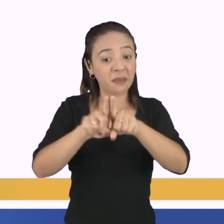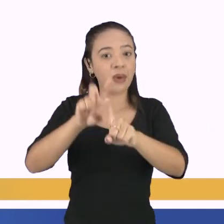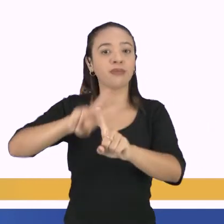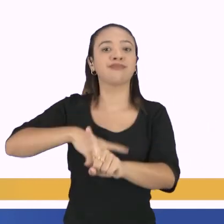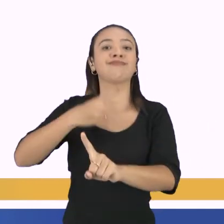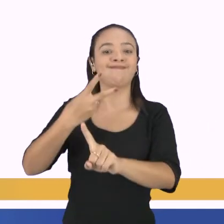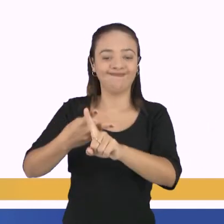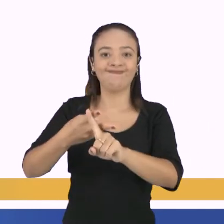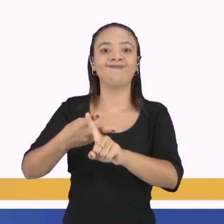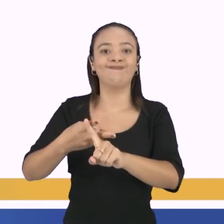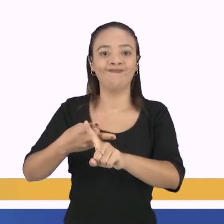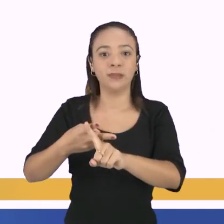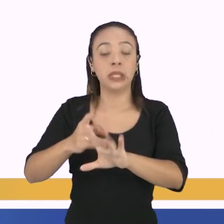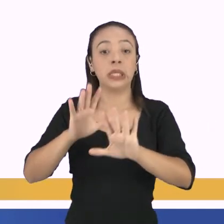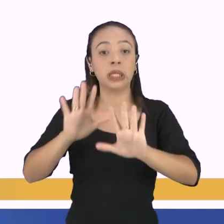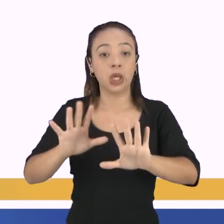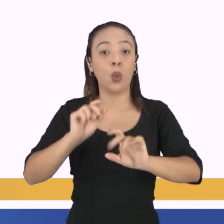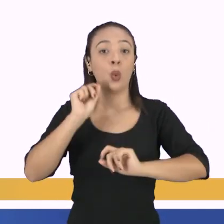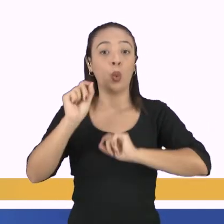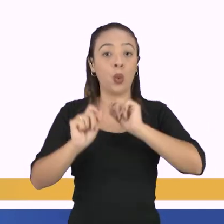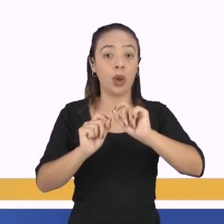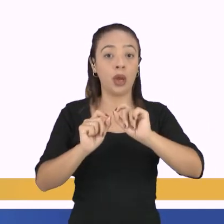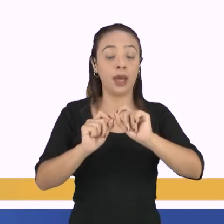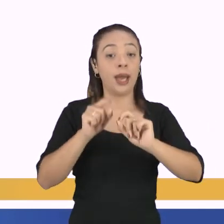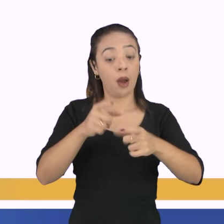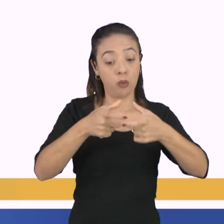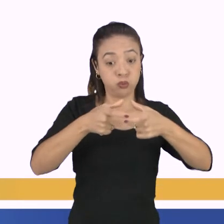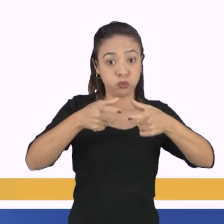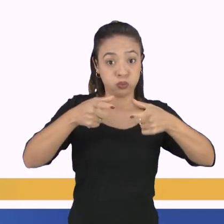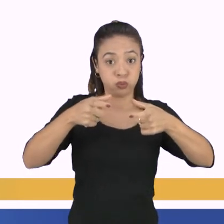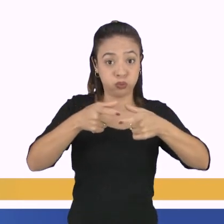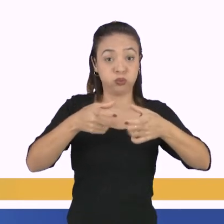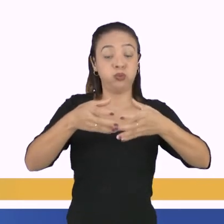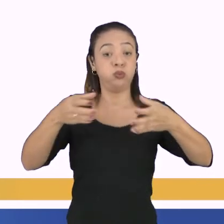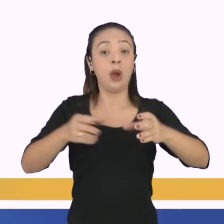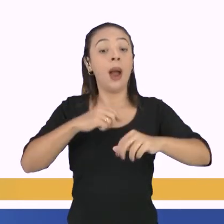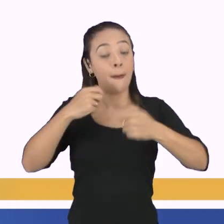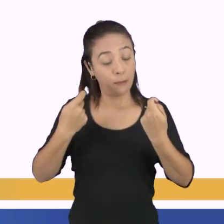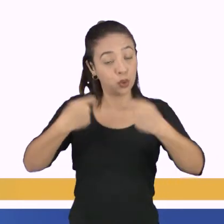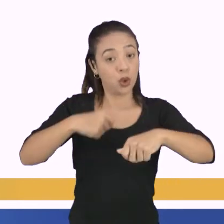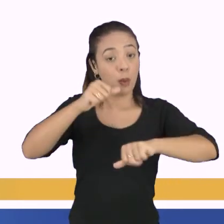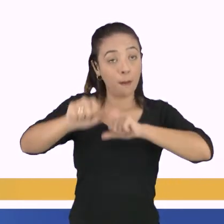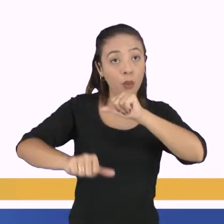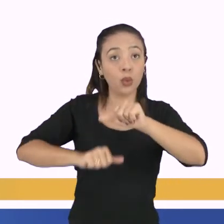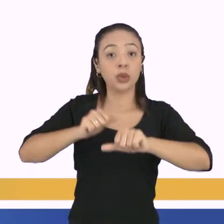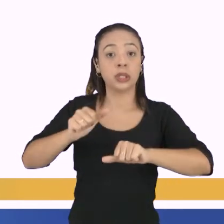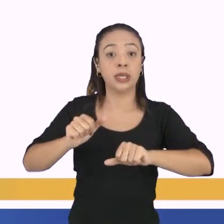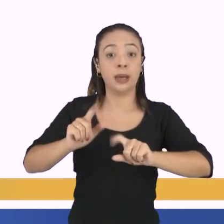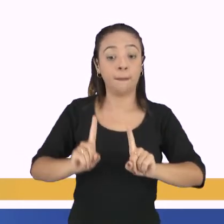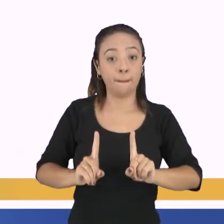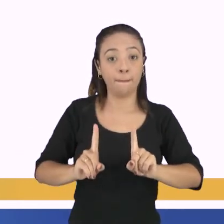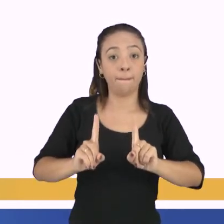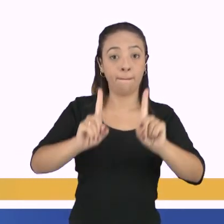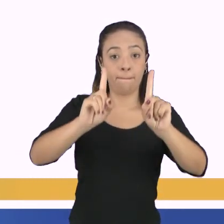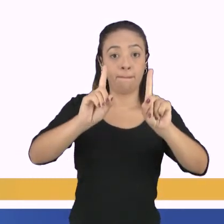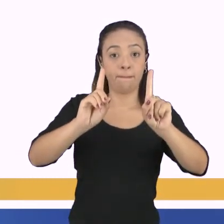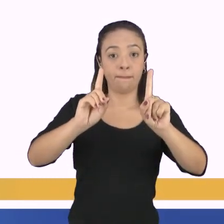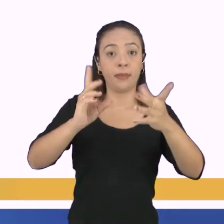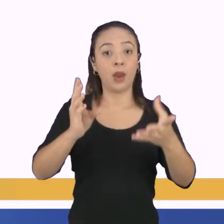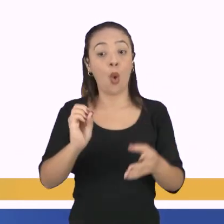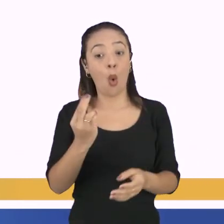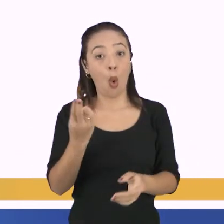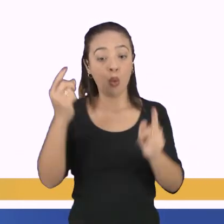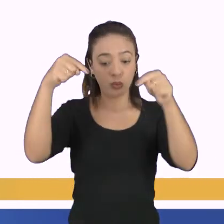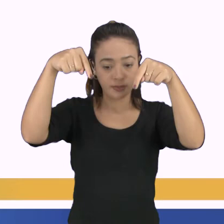dobrar. Então aí eu tenho uma sugestão de que essas grandezas, elas variam de modo diretamente